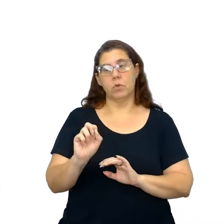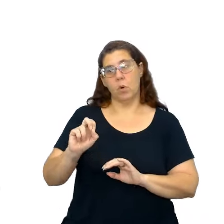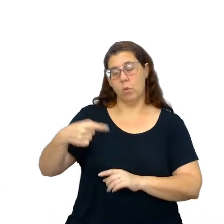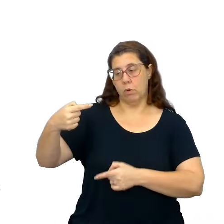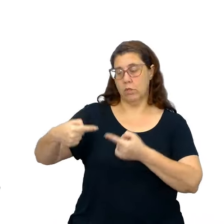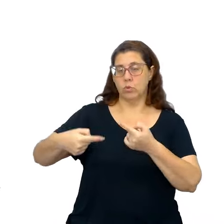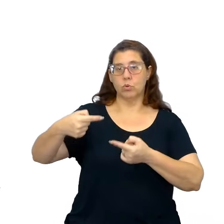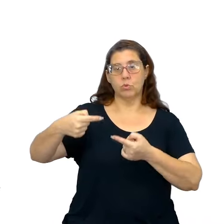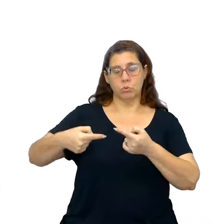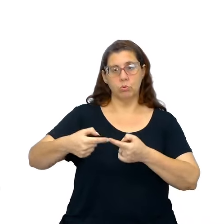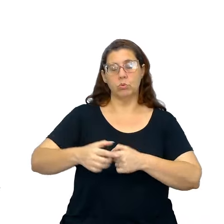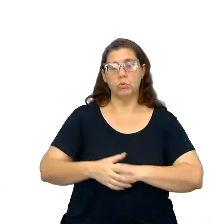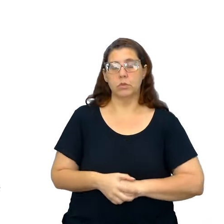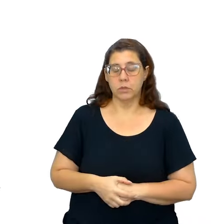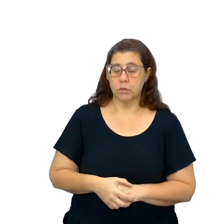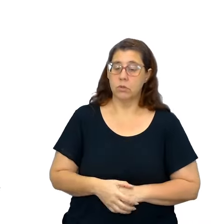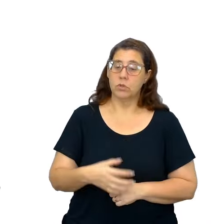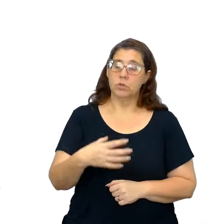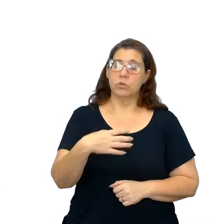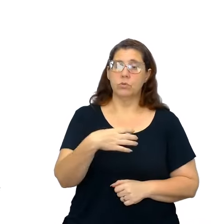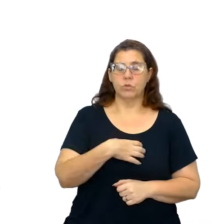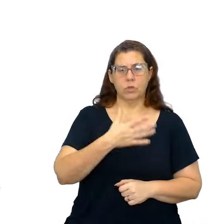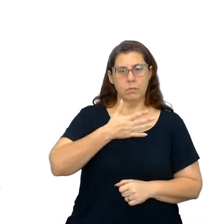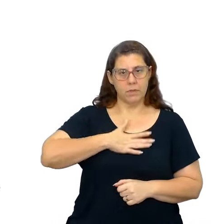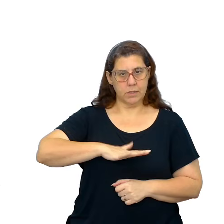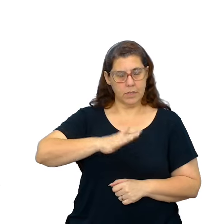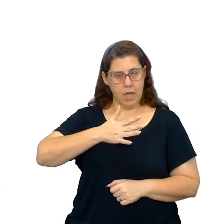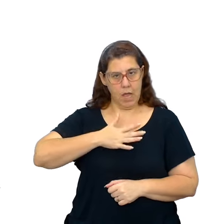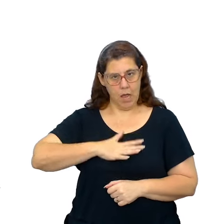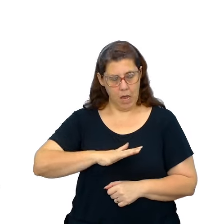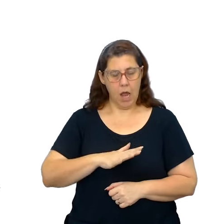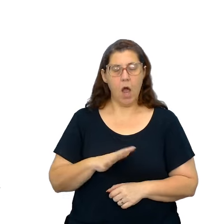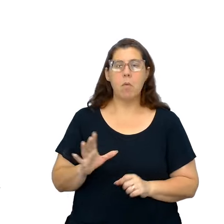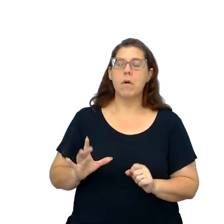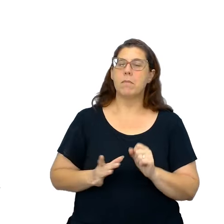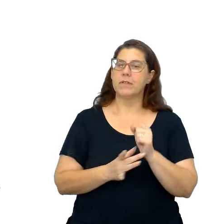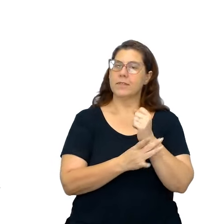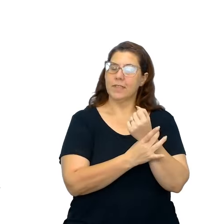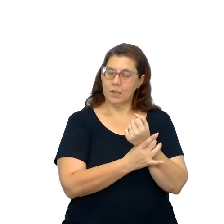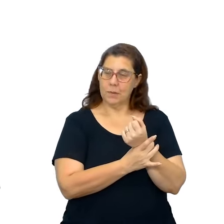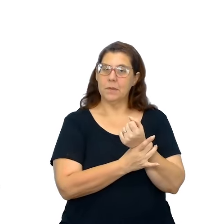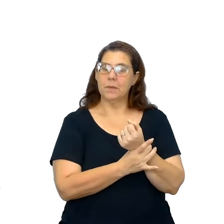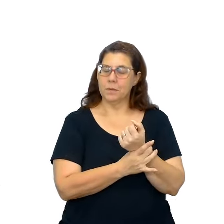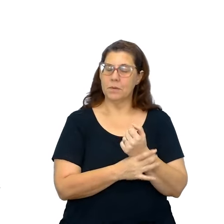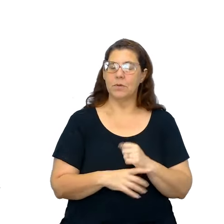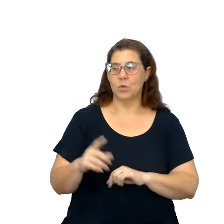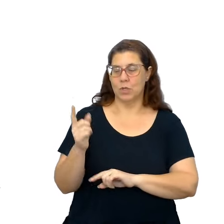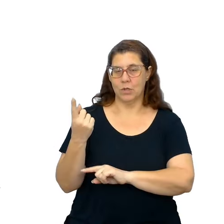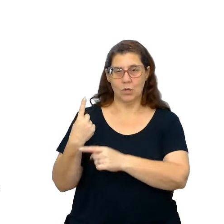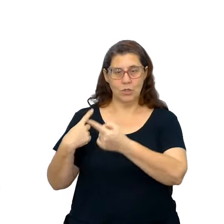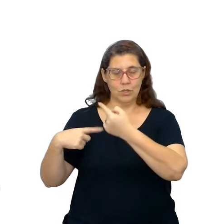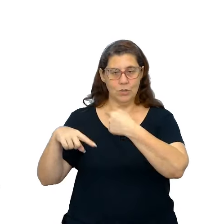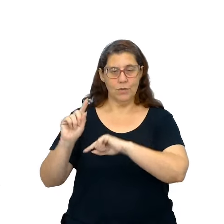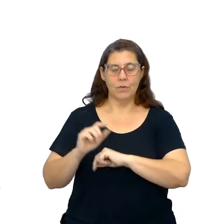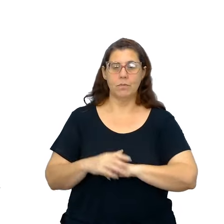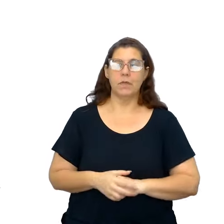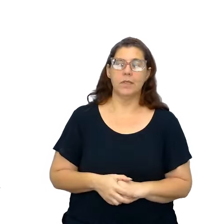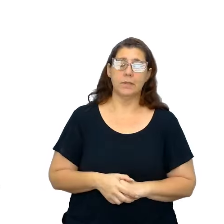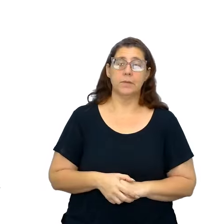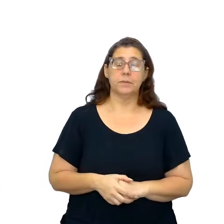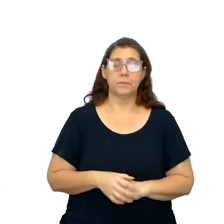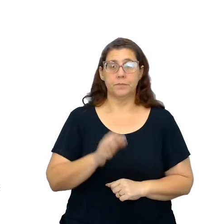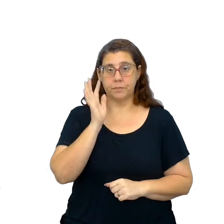desse resultado proposto de uma forma mais tranquila e mais segura no desenvolvimento. Fábio, passo a